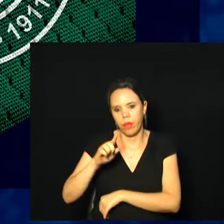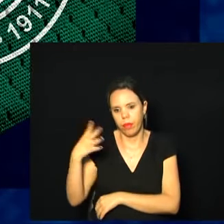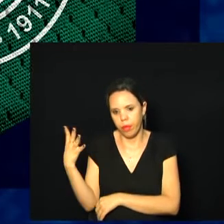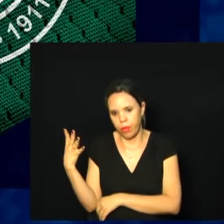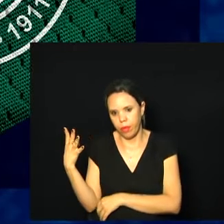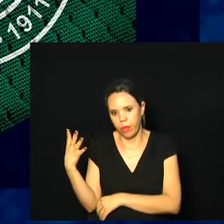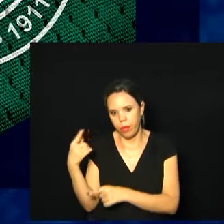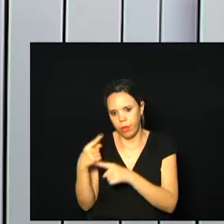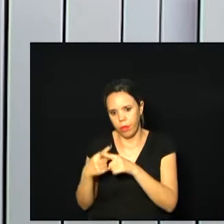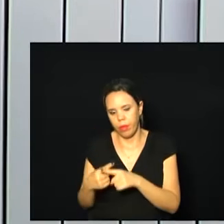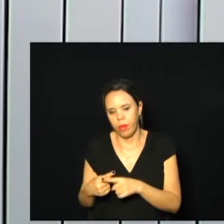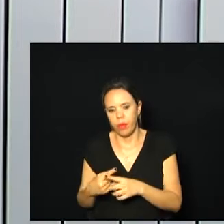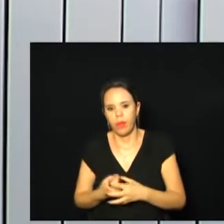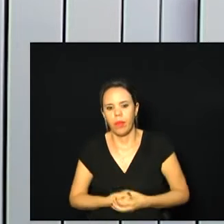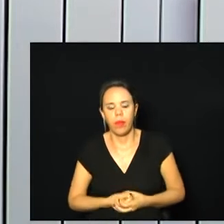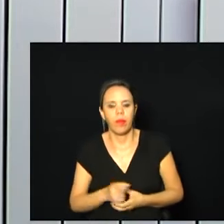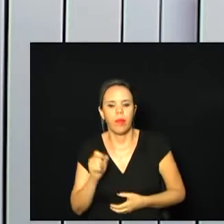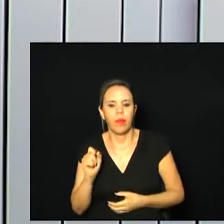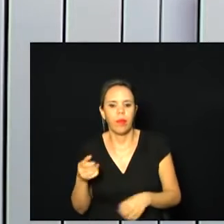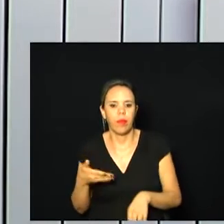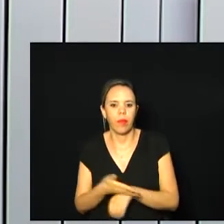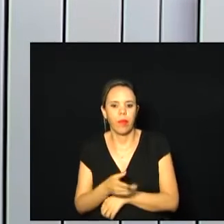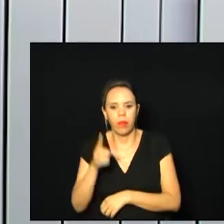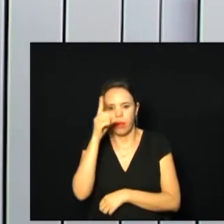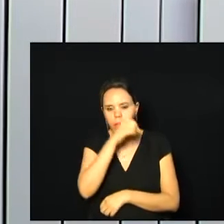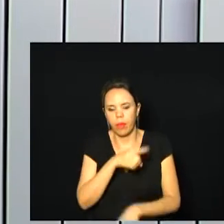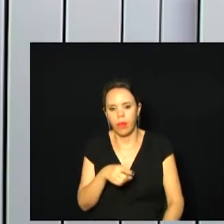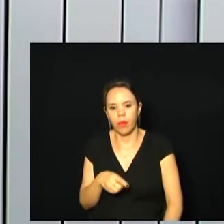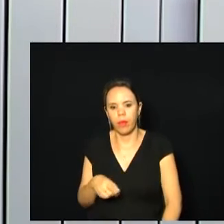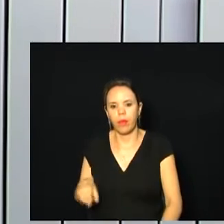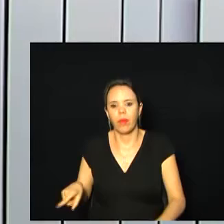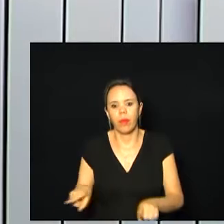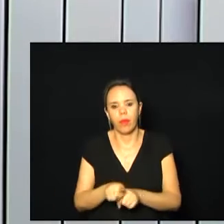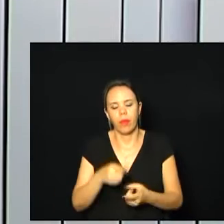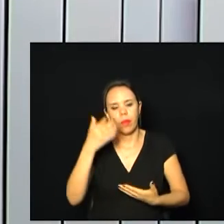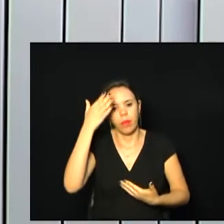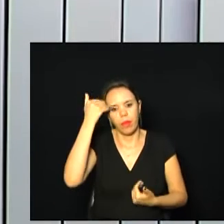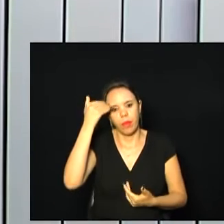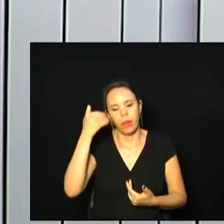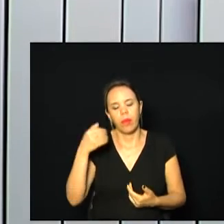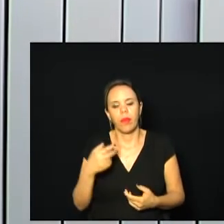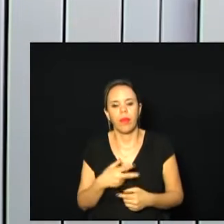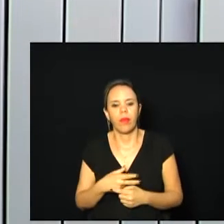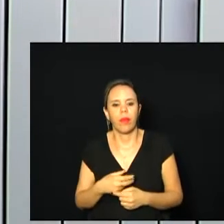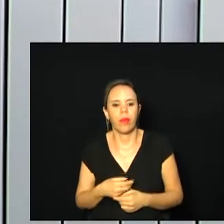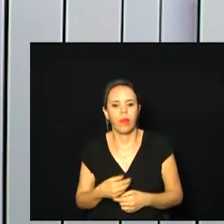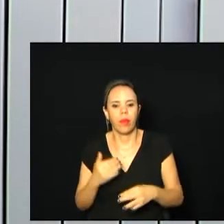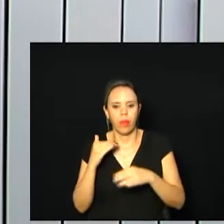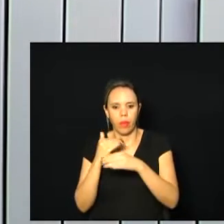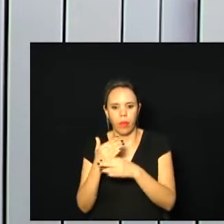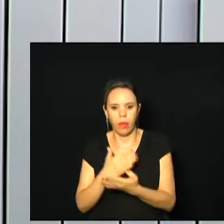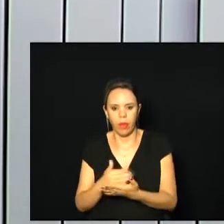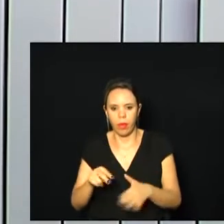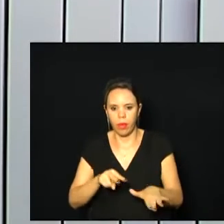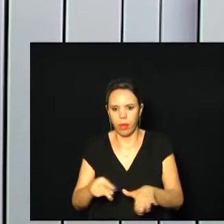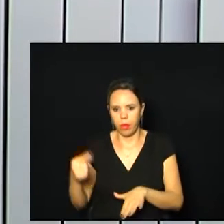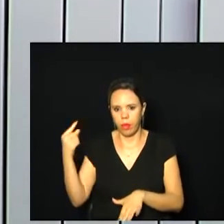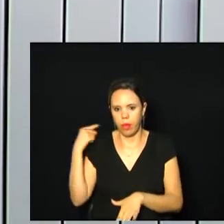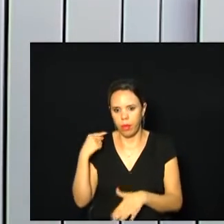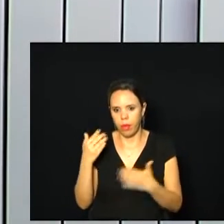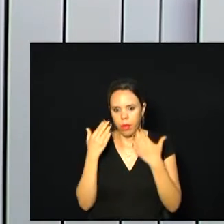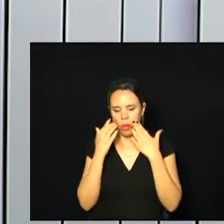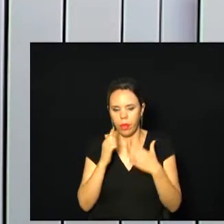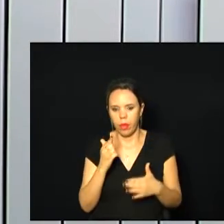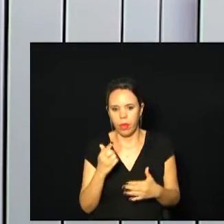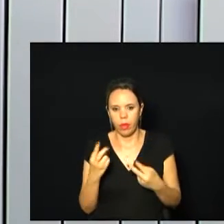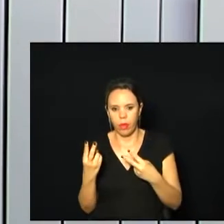G4 da competição. Quem entra em campo no domingo também é a Ponte Preta, que vem de um empate no início da semana diante do Goiás